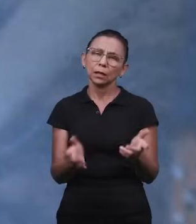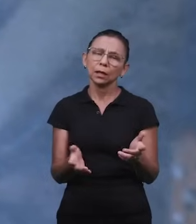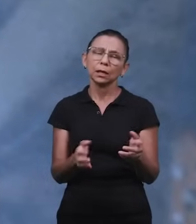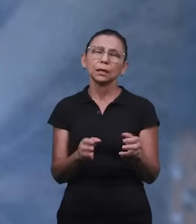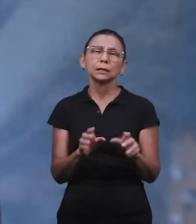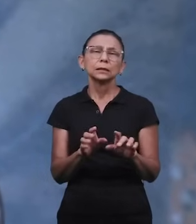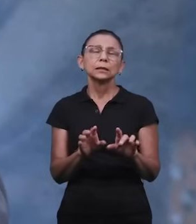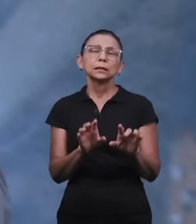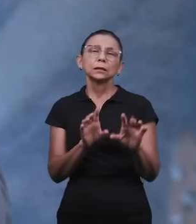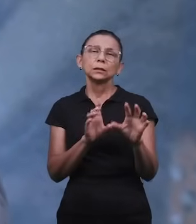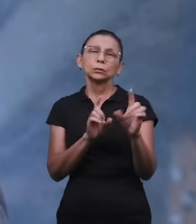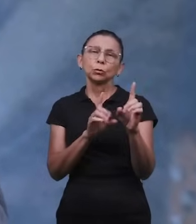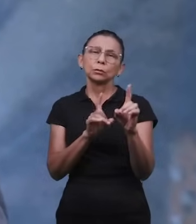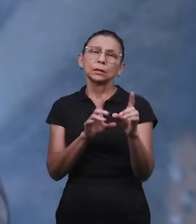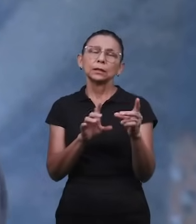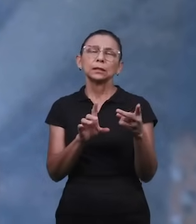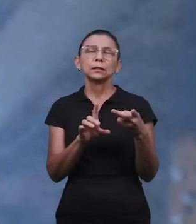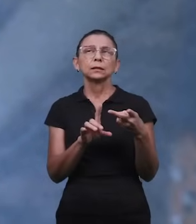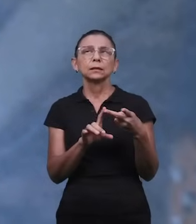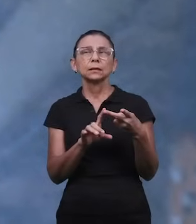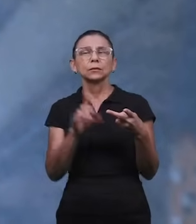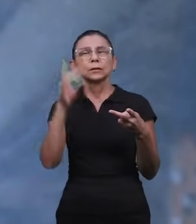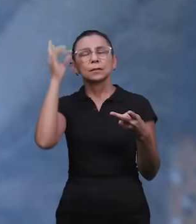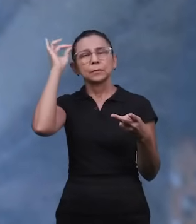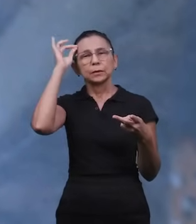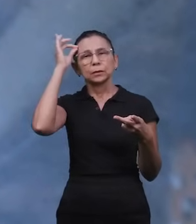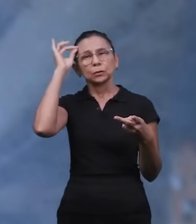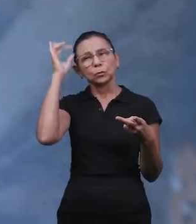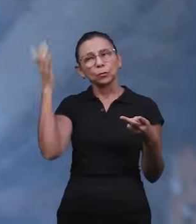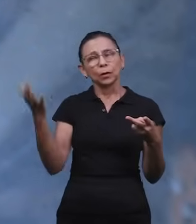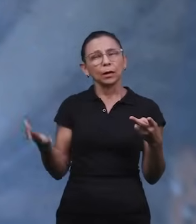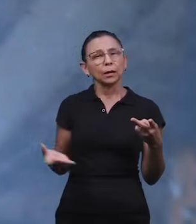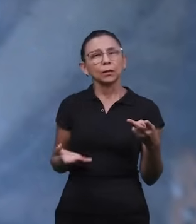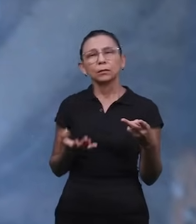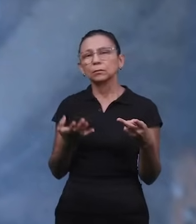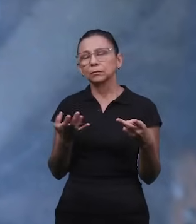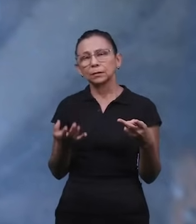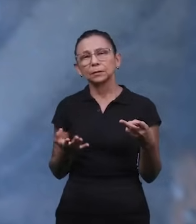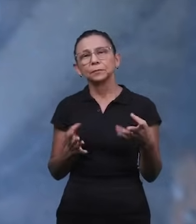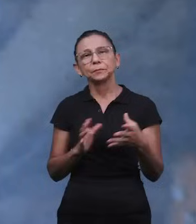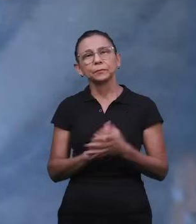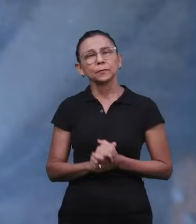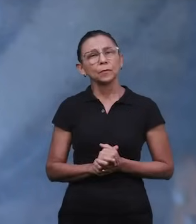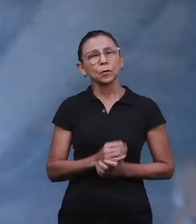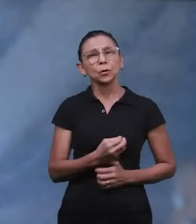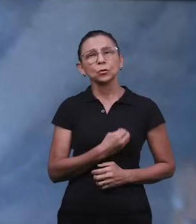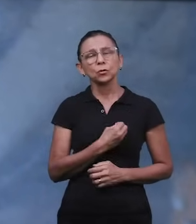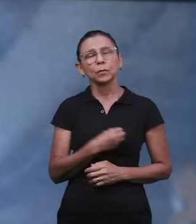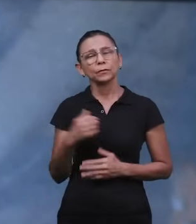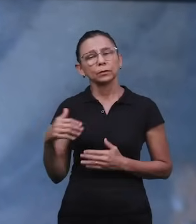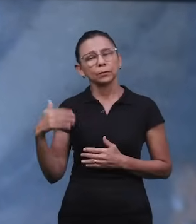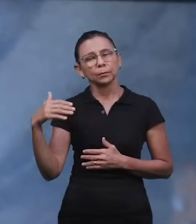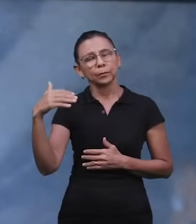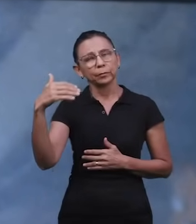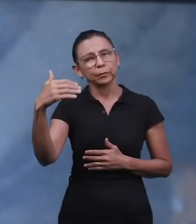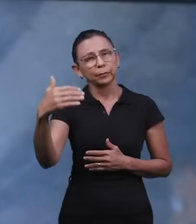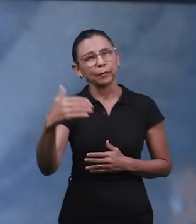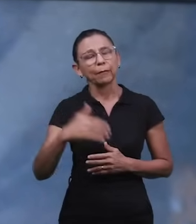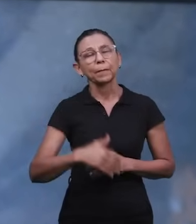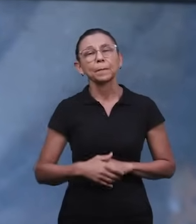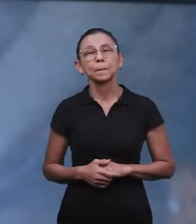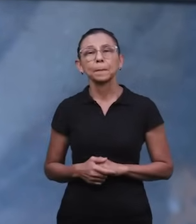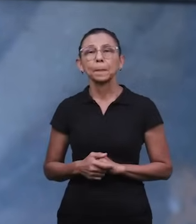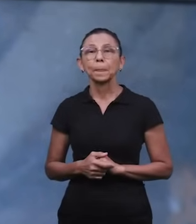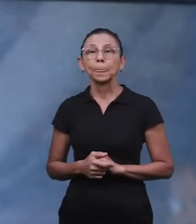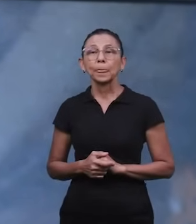de ordem doutrinária, espiritual, seja uma questão de ordem do cotidiano, como é o caso agora. Na verdade, agora,